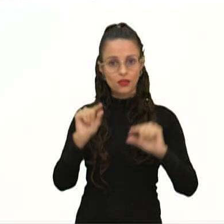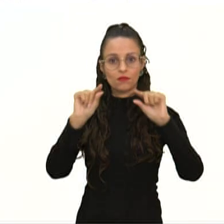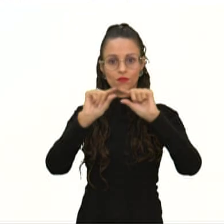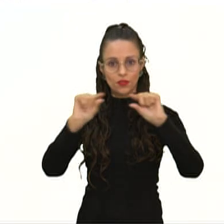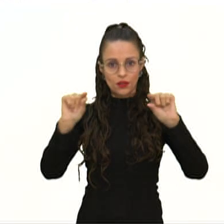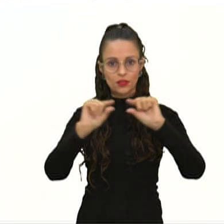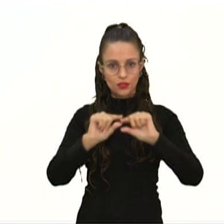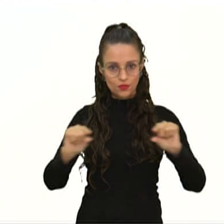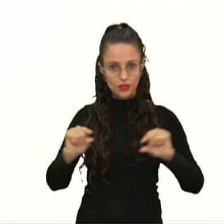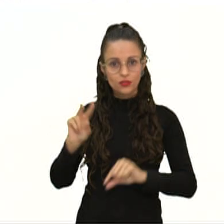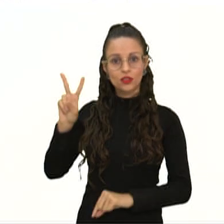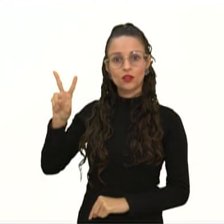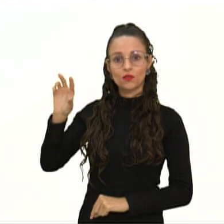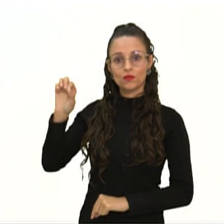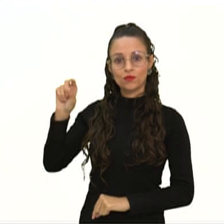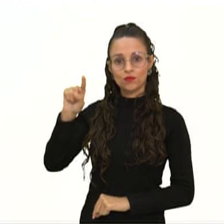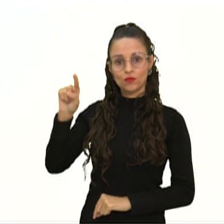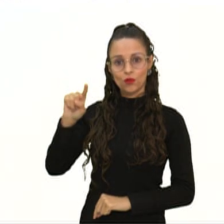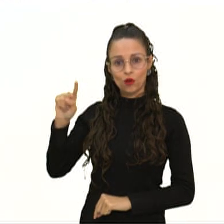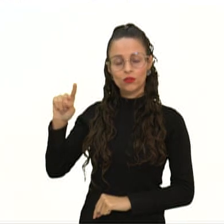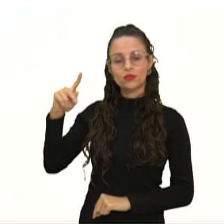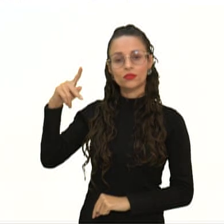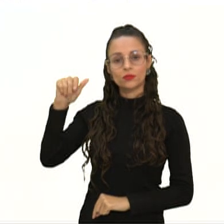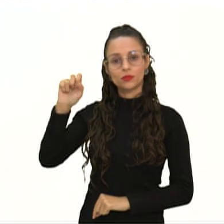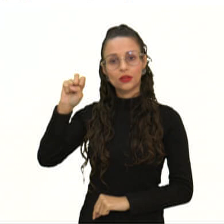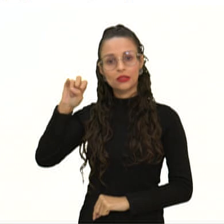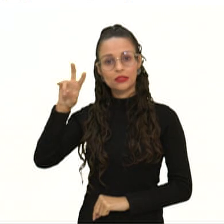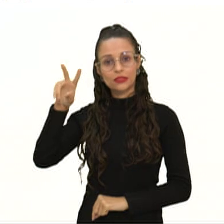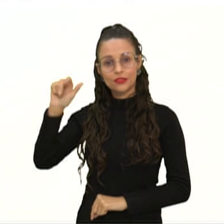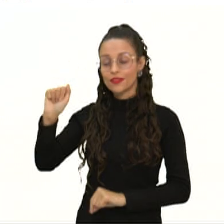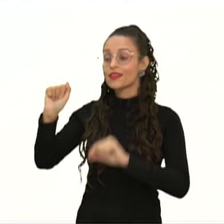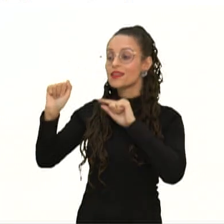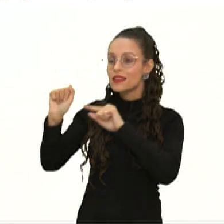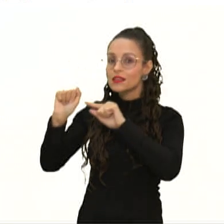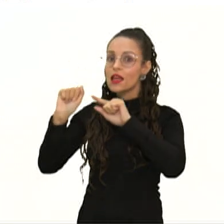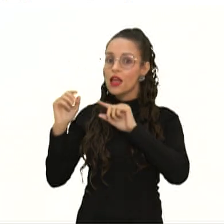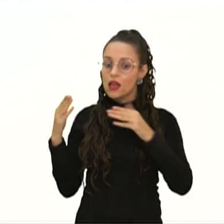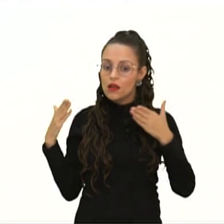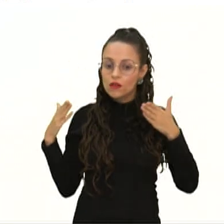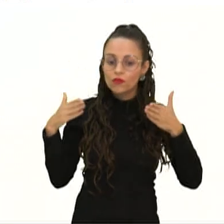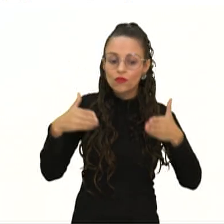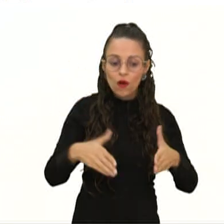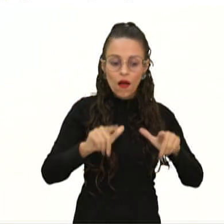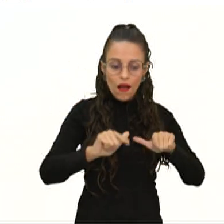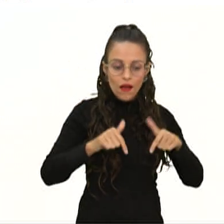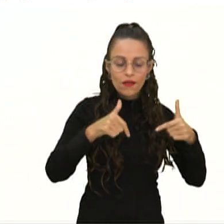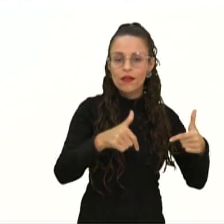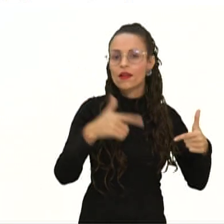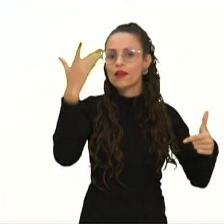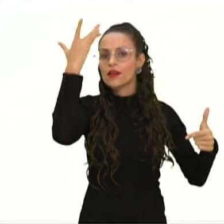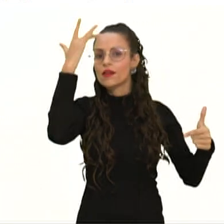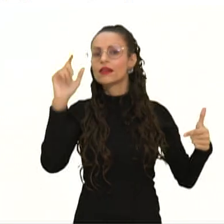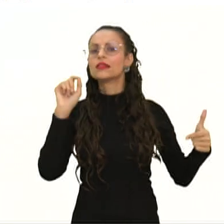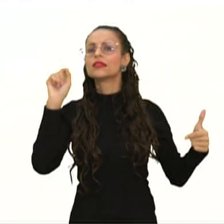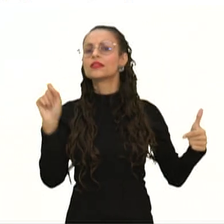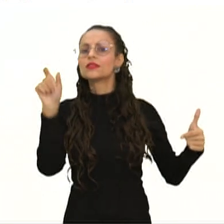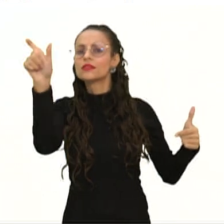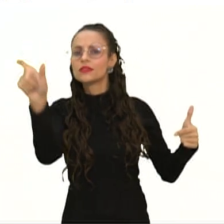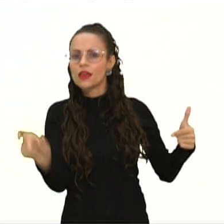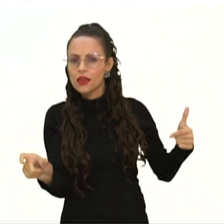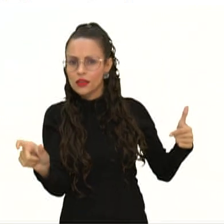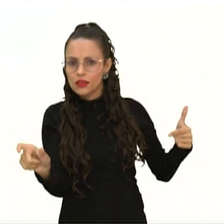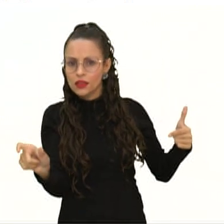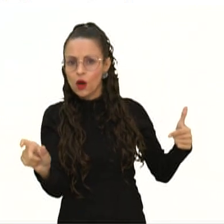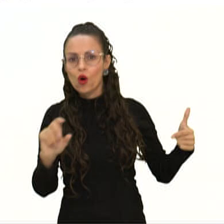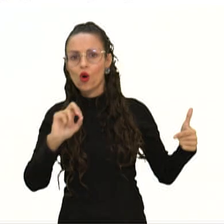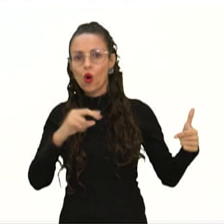passiva. A voz passiva é usada quando o foco está na ação, quando não se sabe quem foi o autor da ação ou é preferível